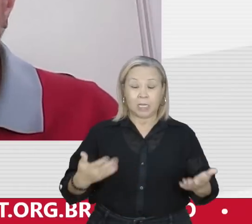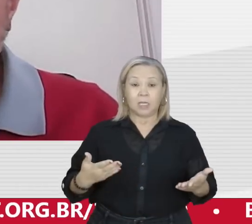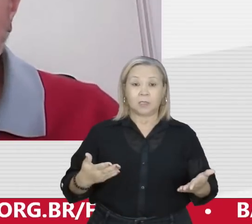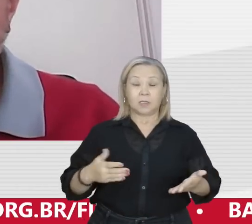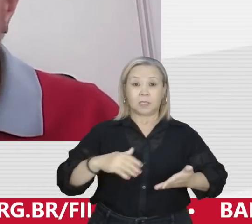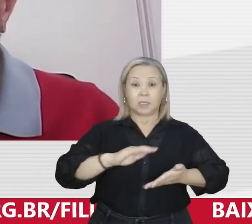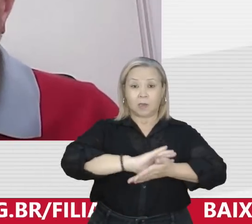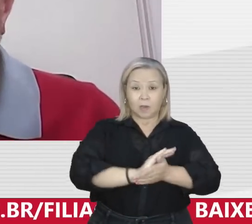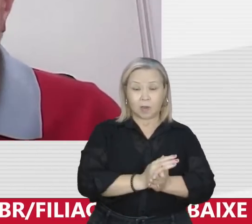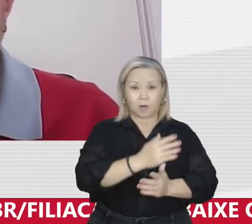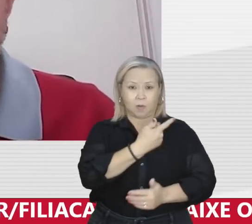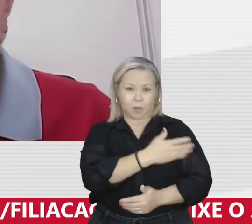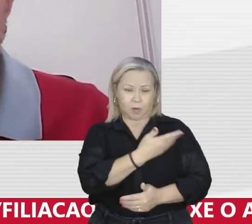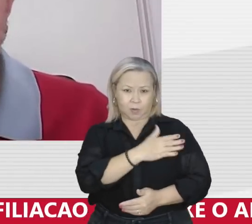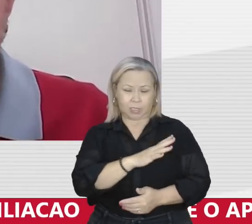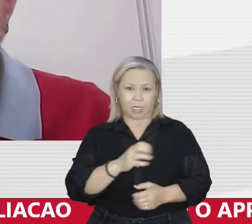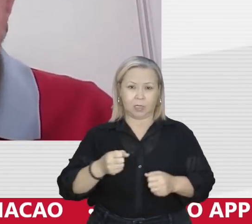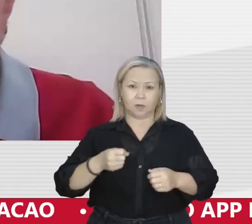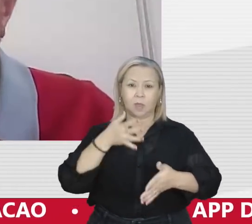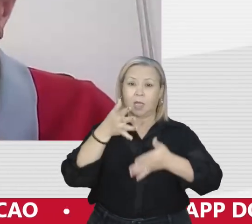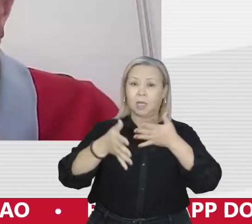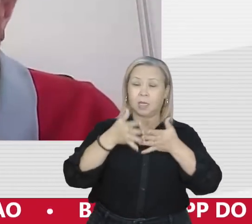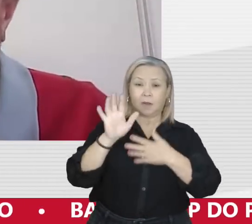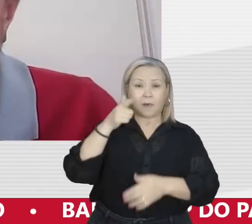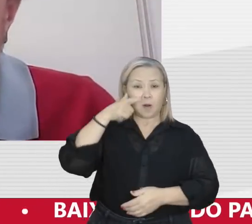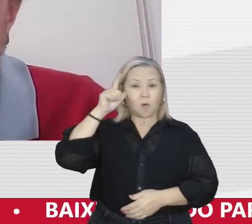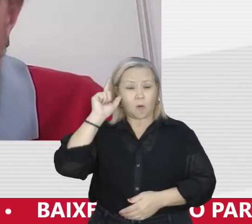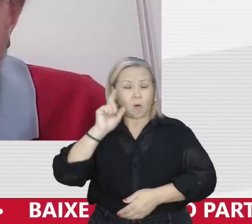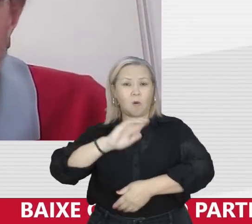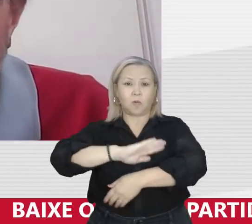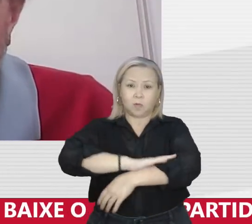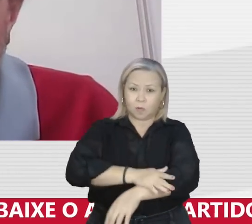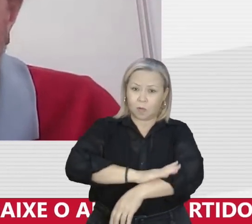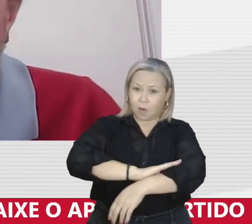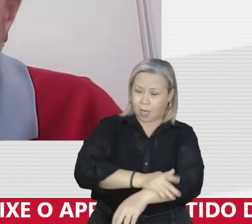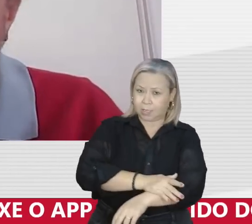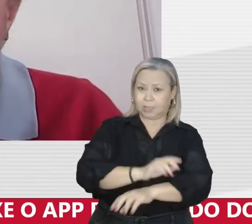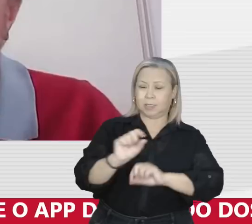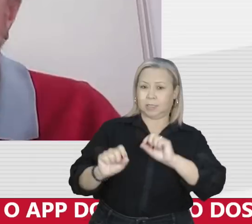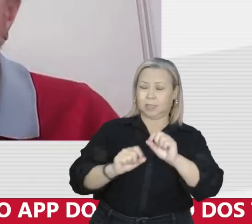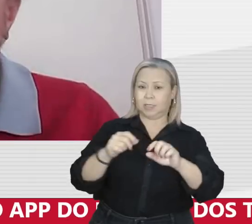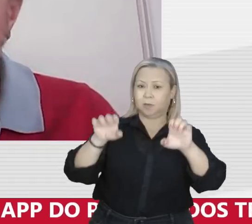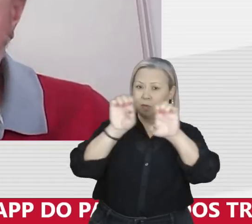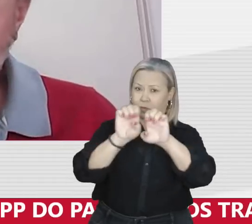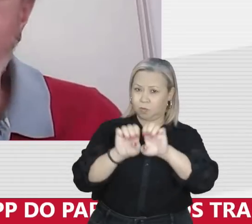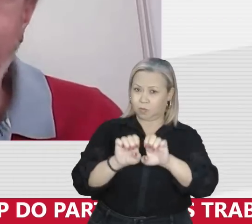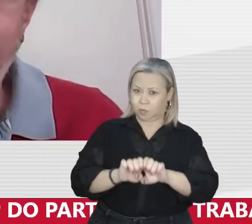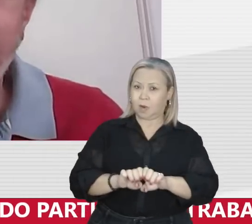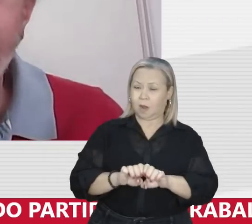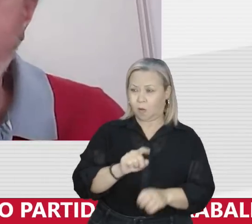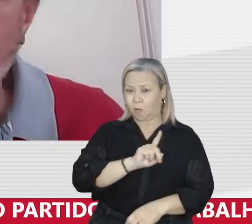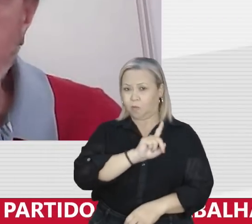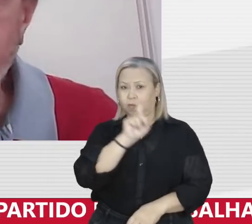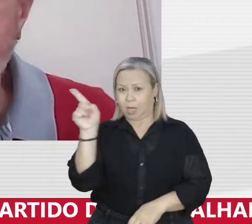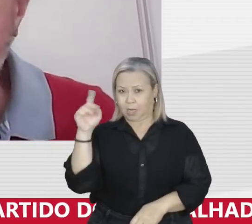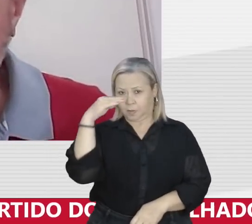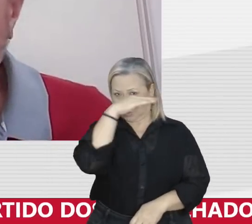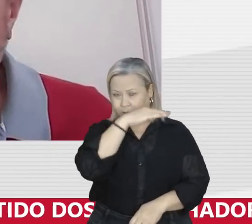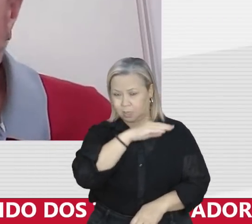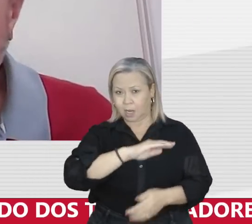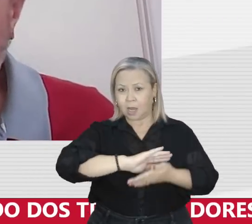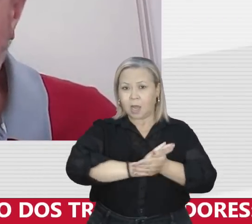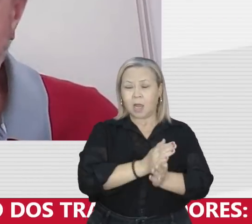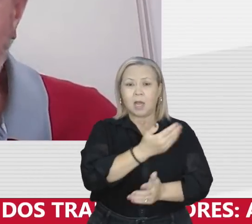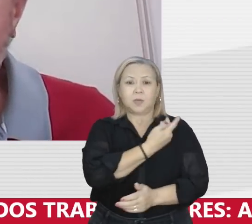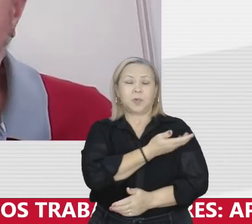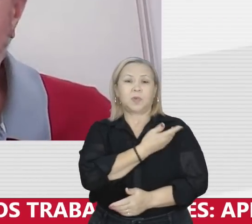que ele expressou novamente ontem, que o racismo, que é um dos traços estruturais dele, que é esse preconceito